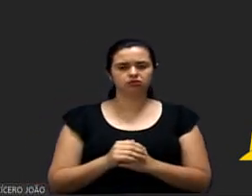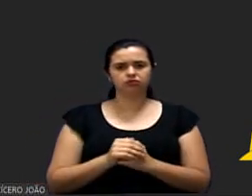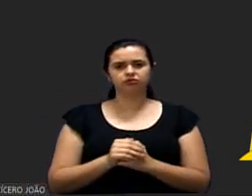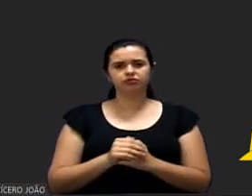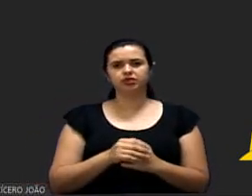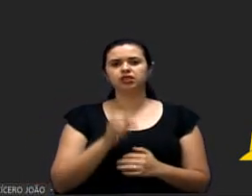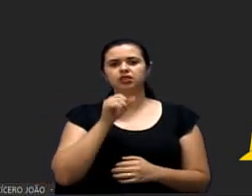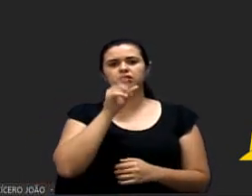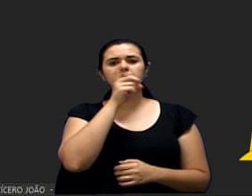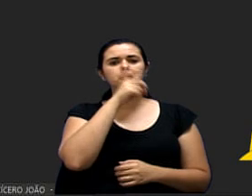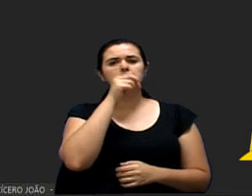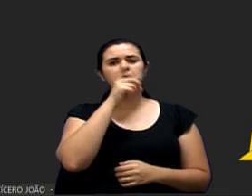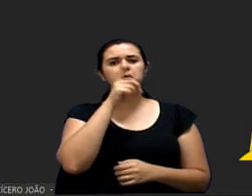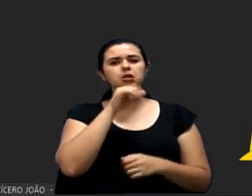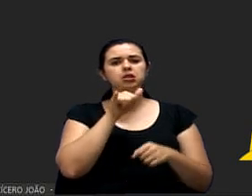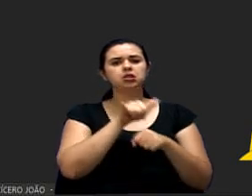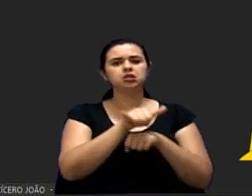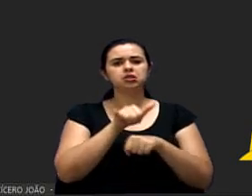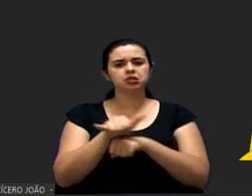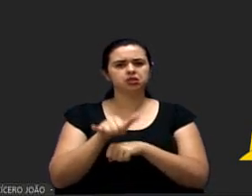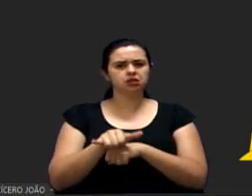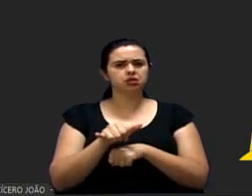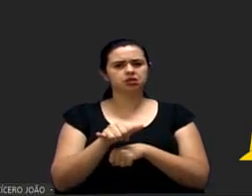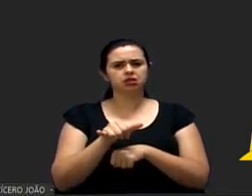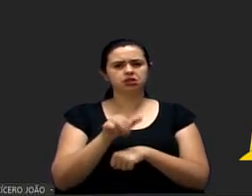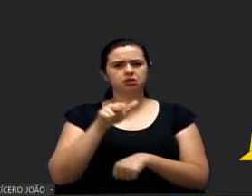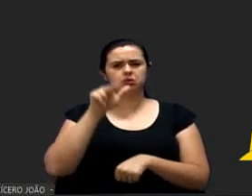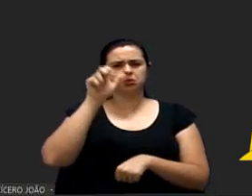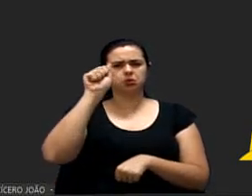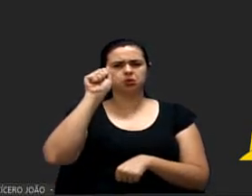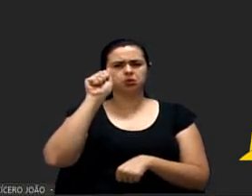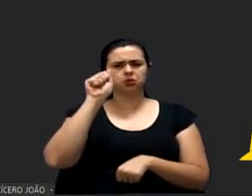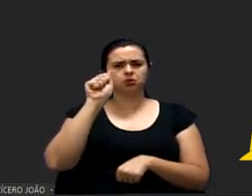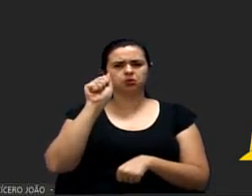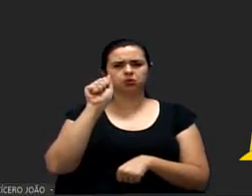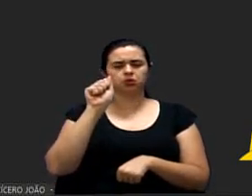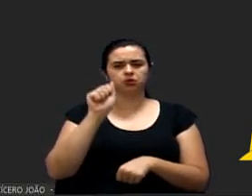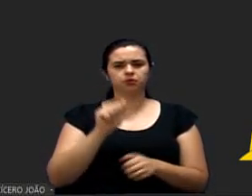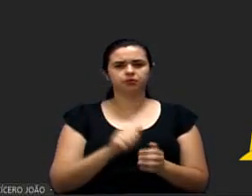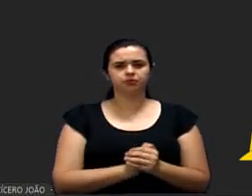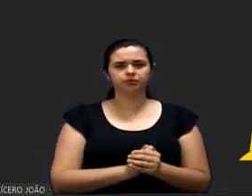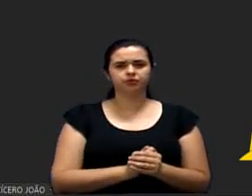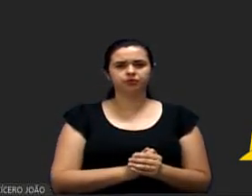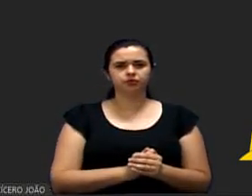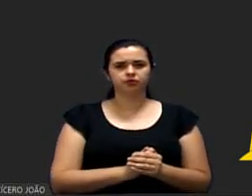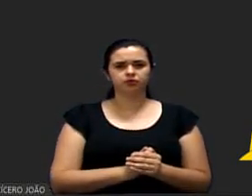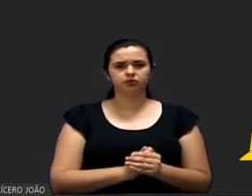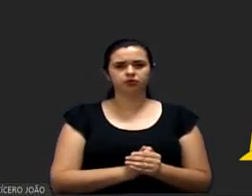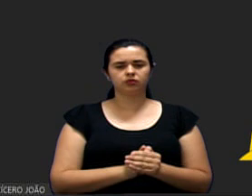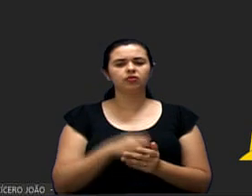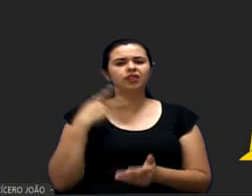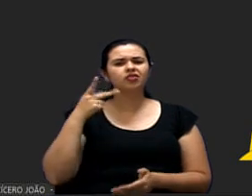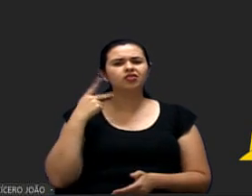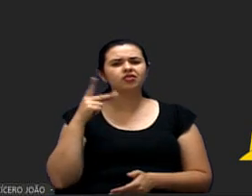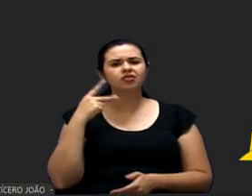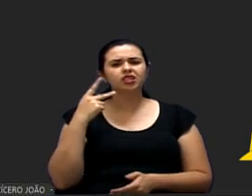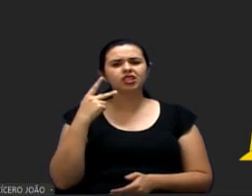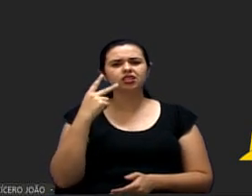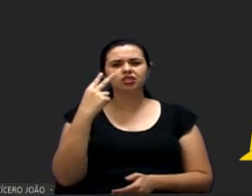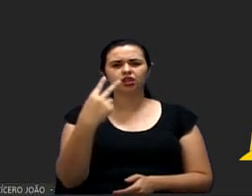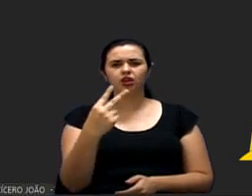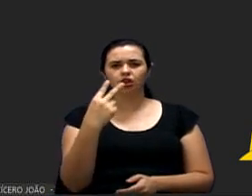para a população que eu sou um pobre, coitado. Vereador, nunca vereador Cícero, dá uma olhadinha bem na câmera sua aí, tá pegando só,